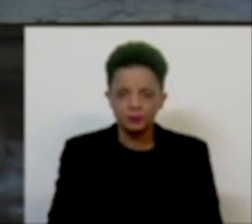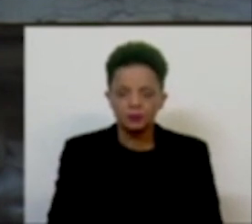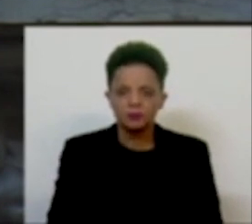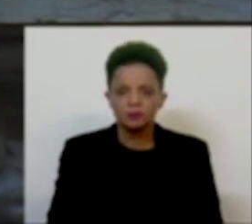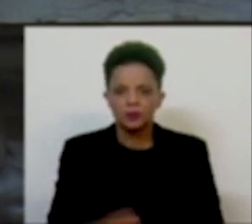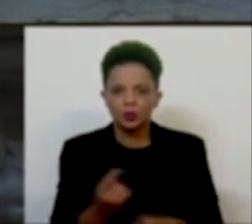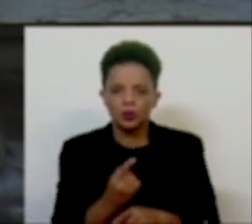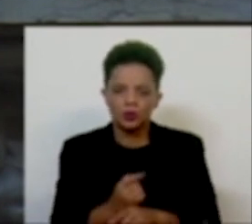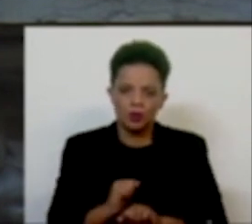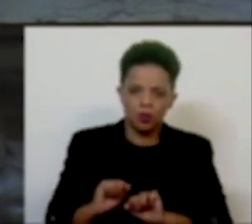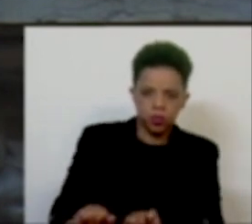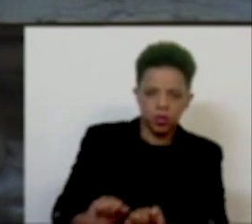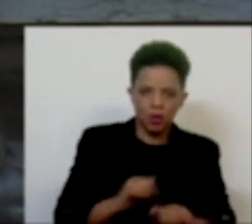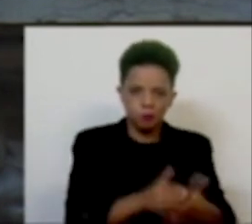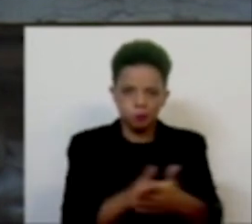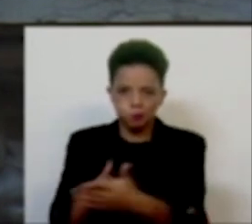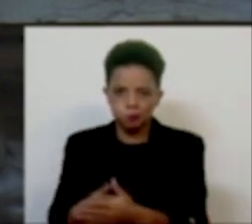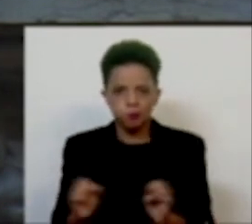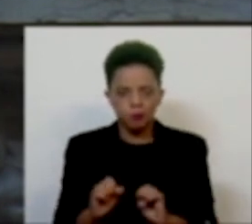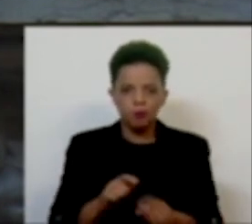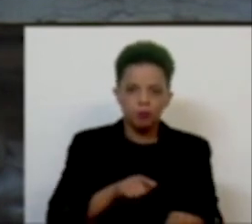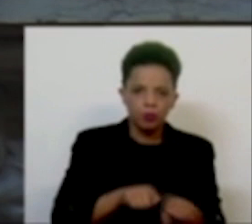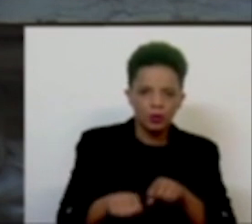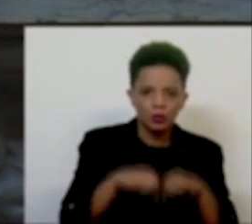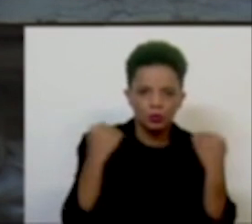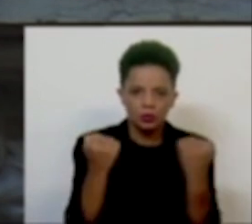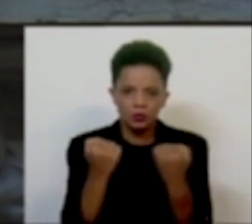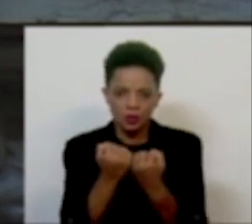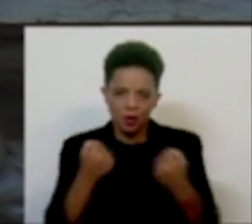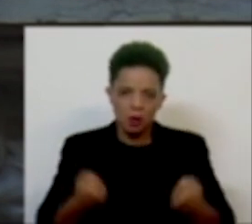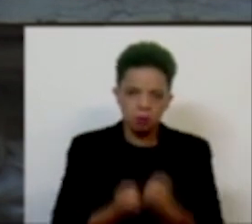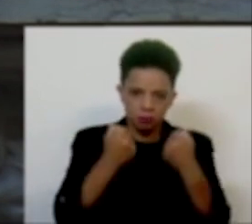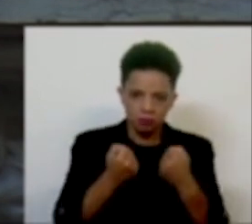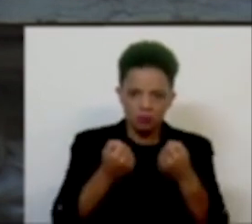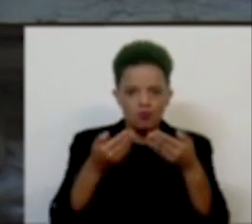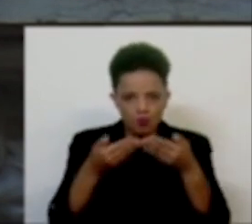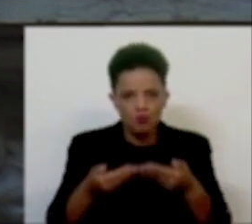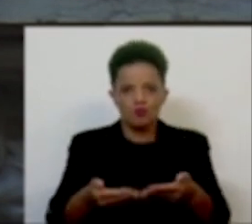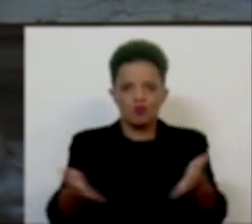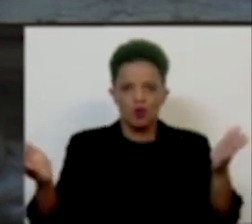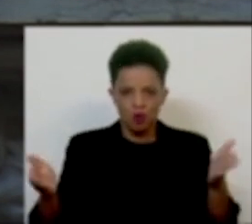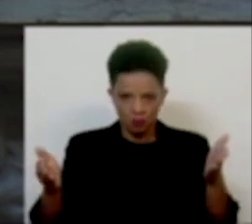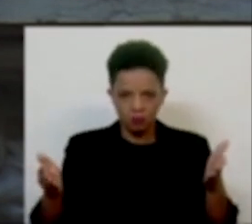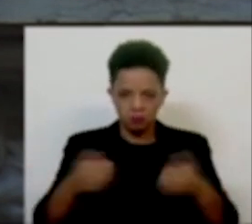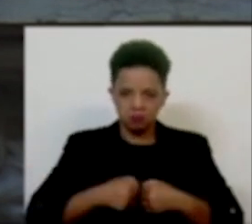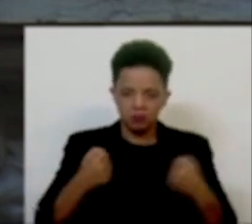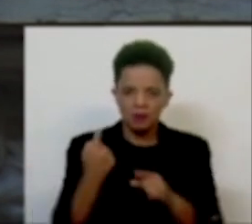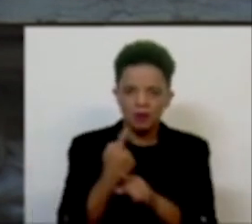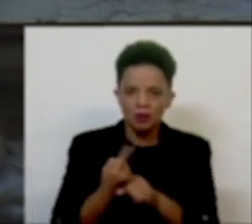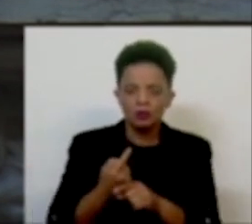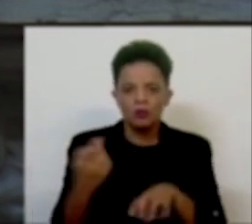aparelhos repressivos, a conflitualidade política e social exprimiu-se abertamente numa vertigem que sucessivas crises